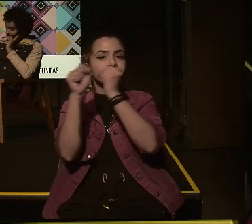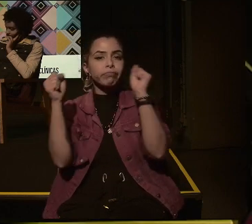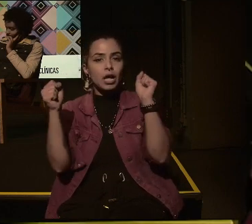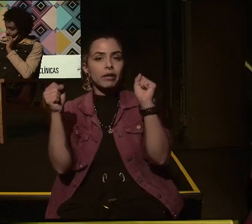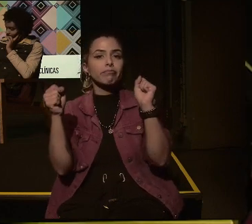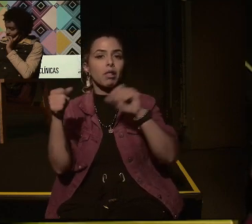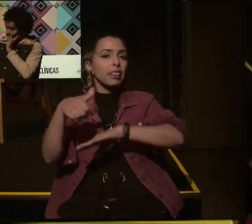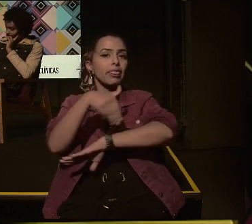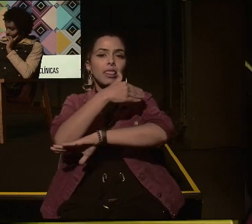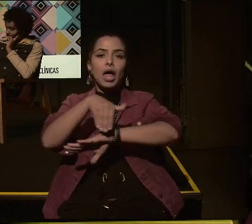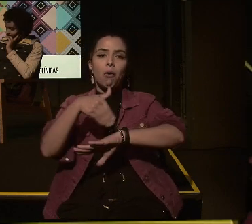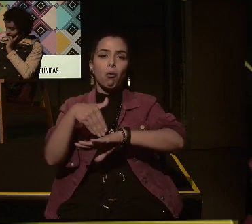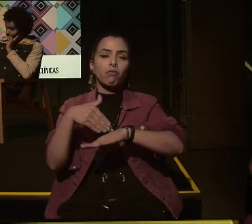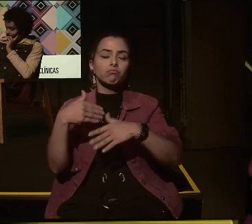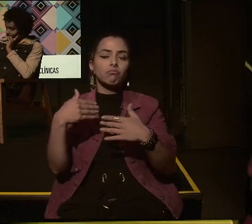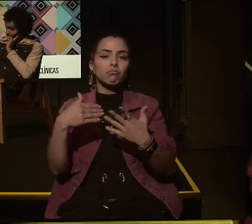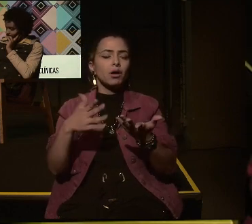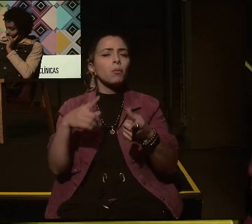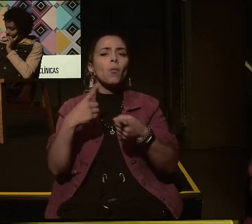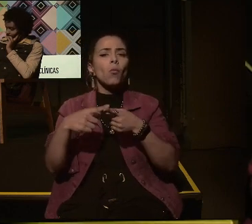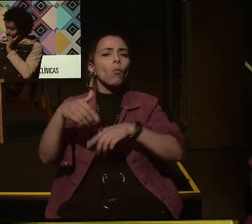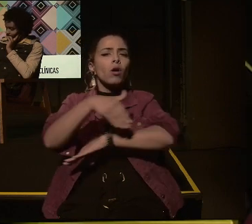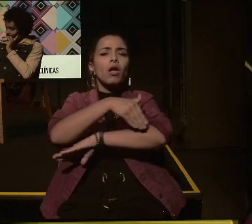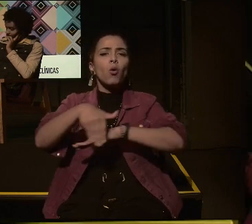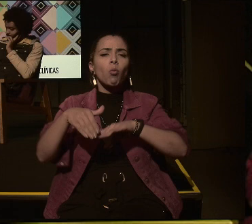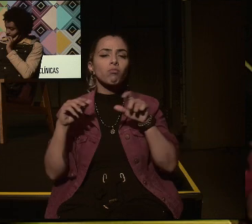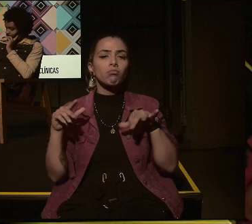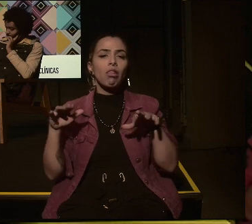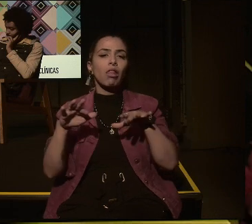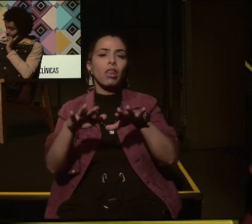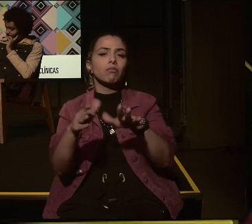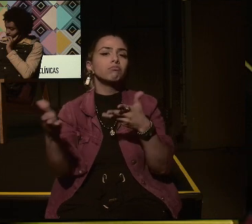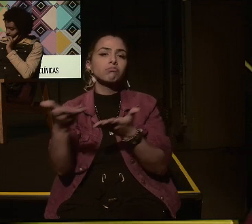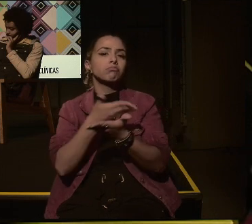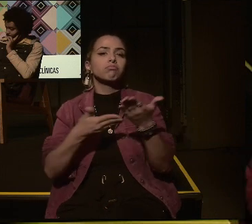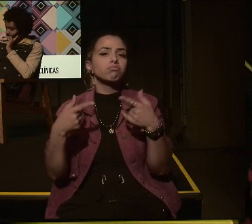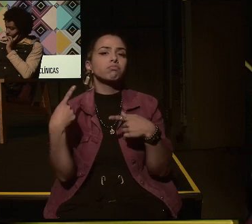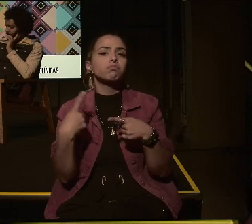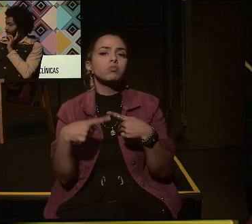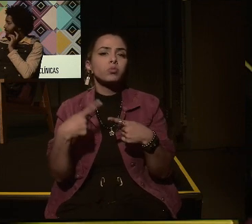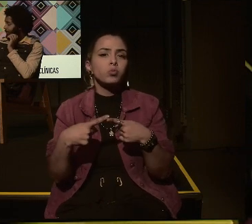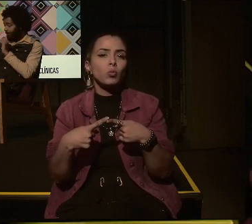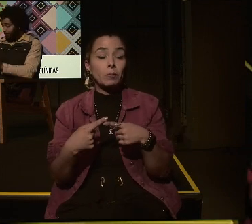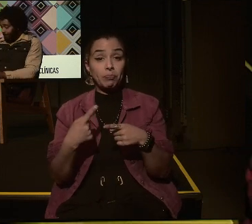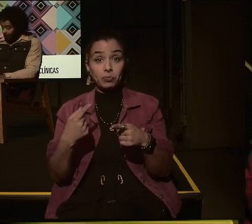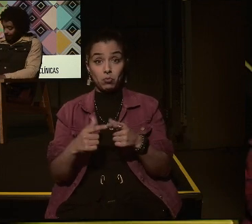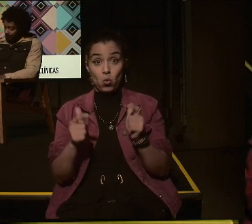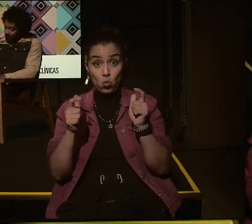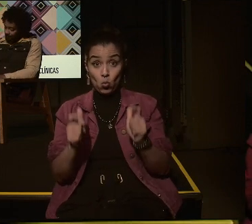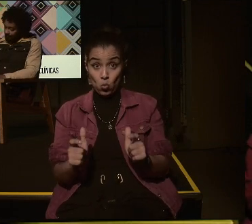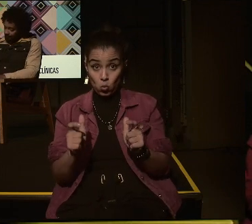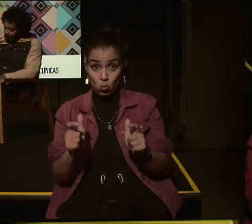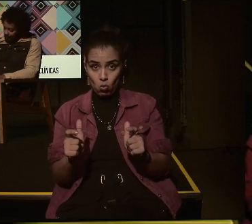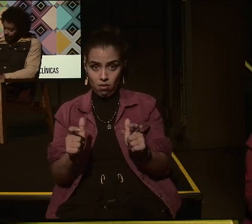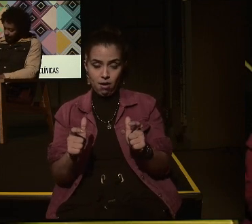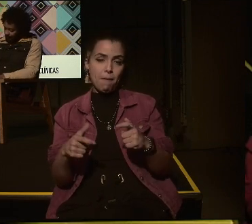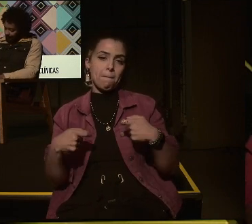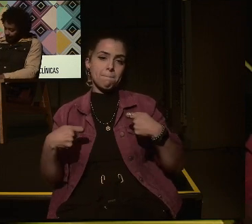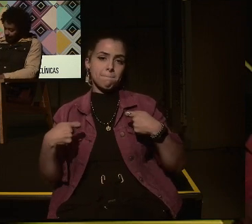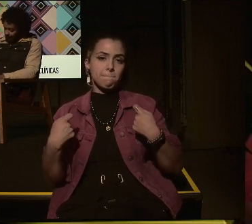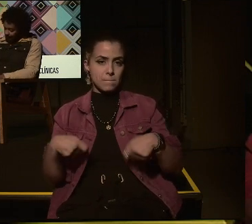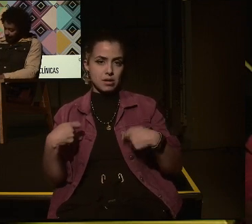E eu falava, mas por que eu preciso sair para a rua? Porque o território